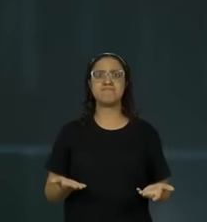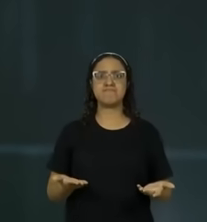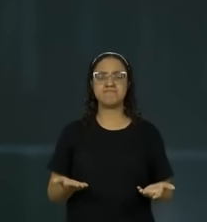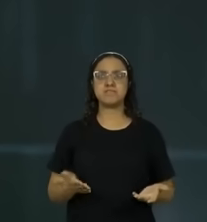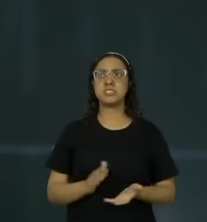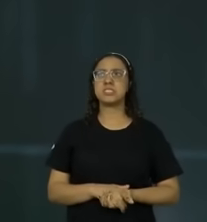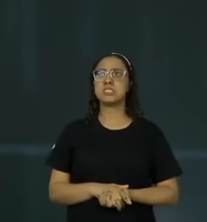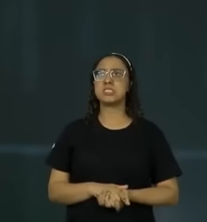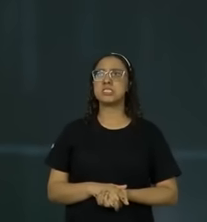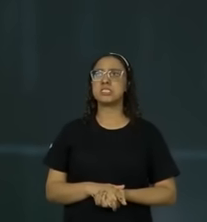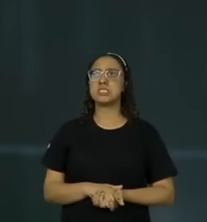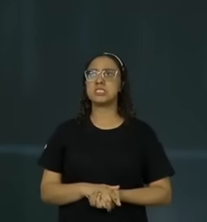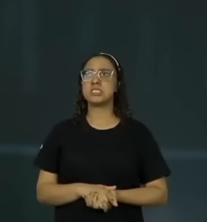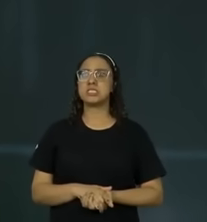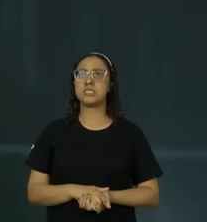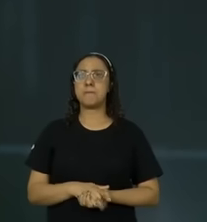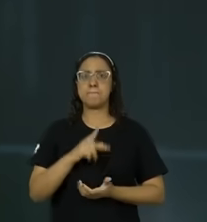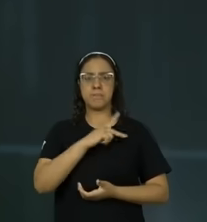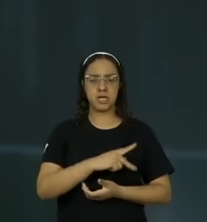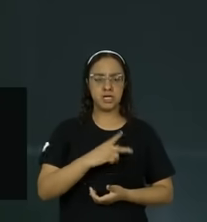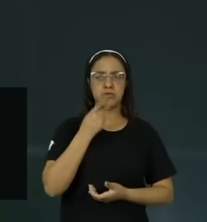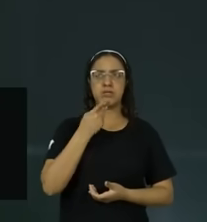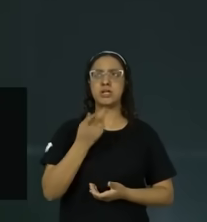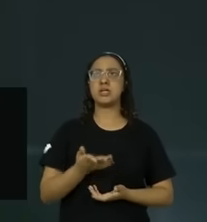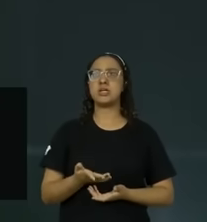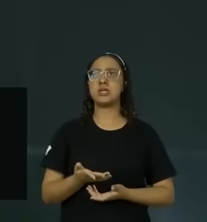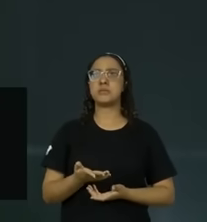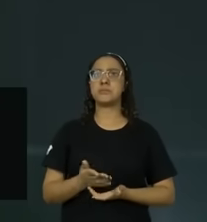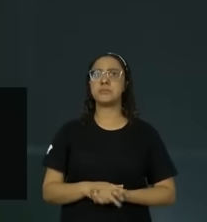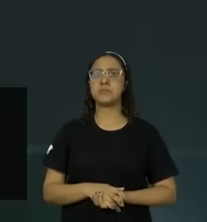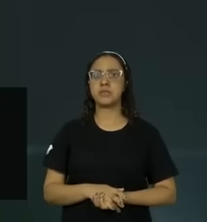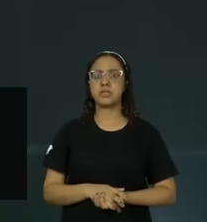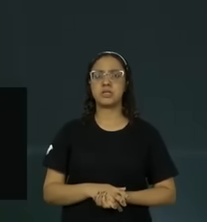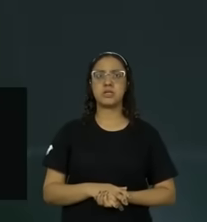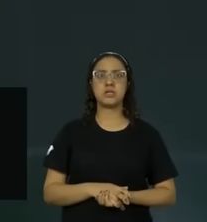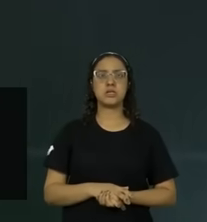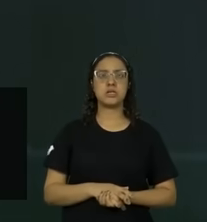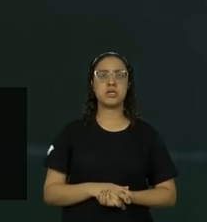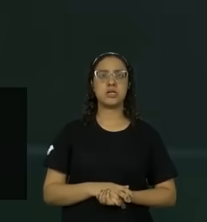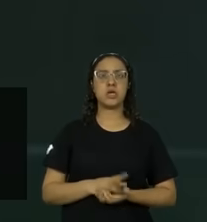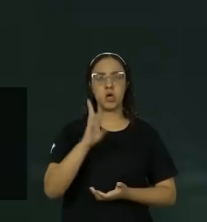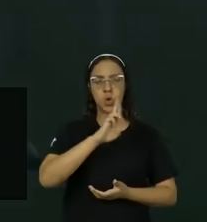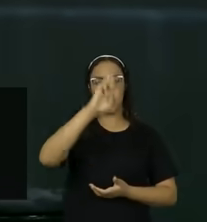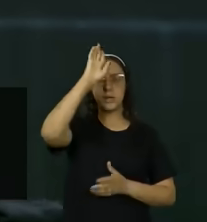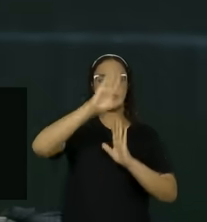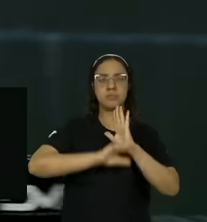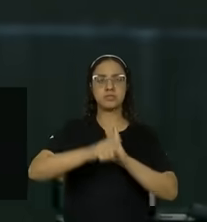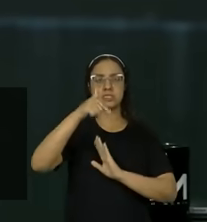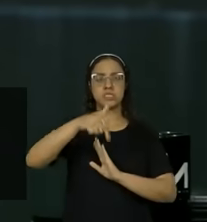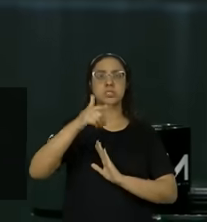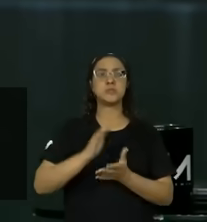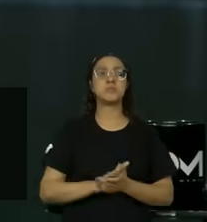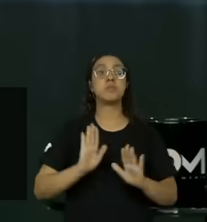em Romanos 7, capítulo 7, versículo 21. Leia comigo. Consegue ler no 3 junto comigo? 1, 2, 3.